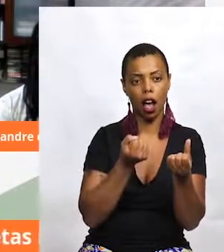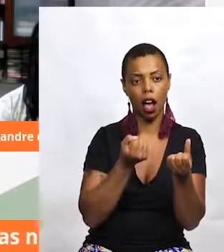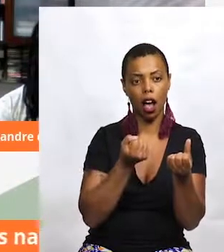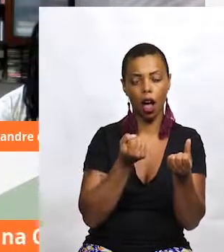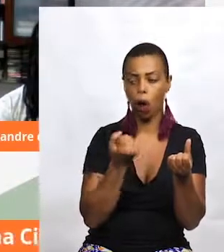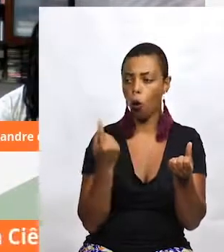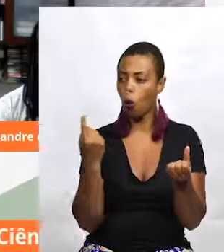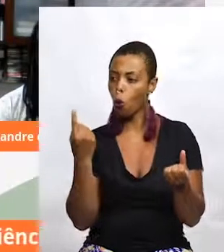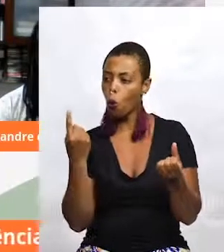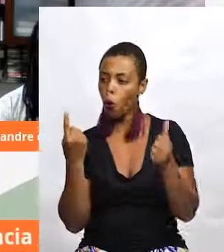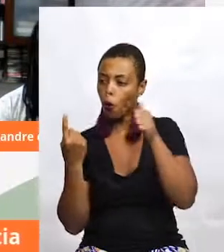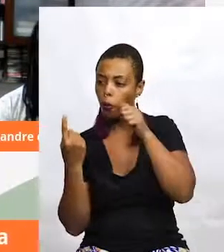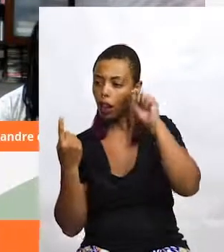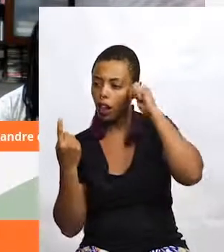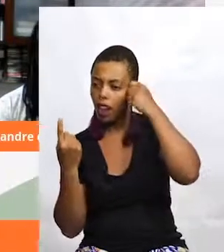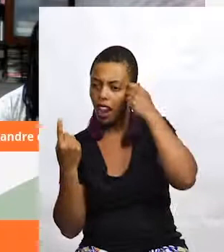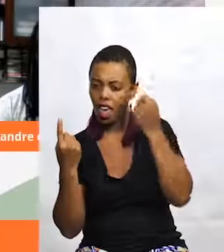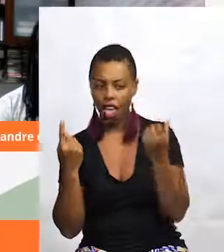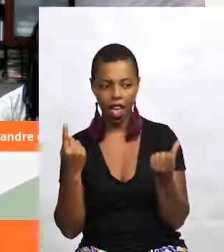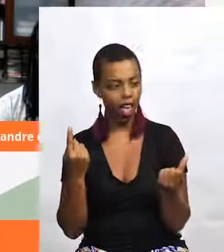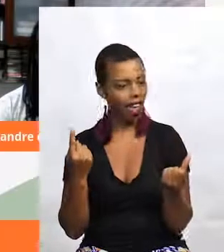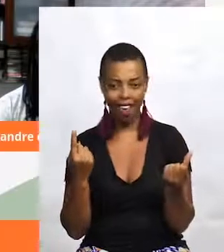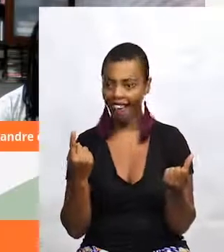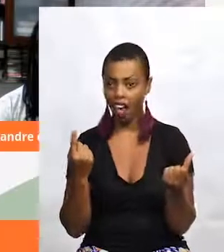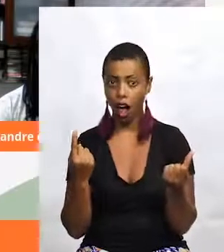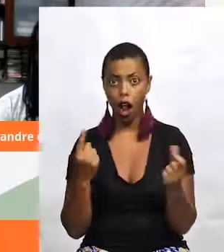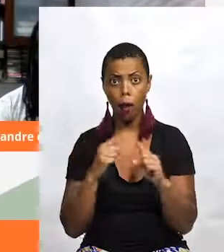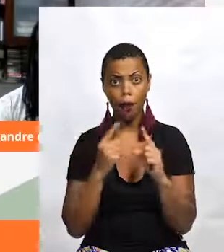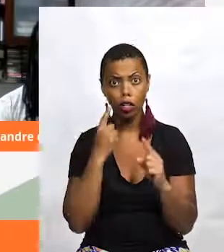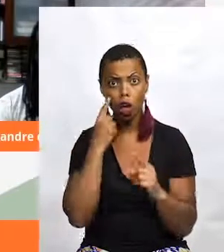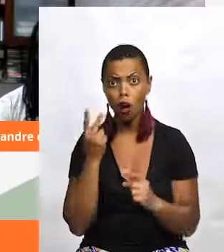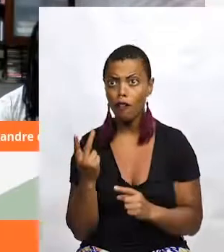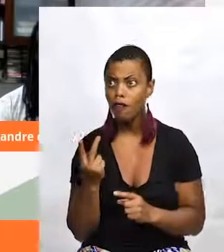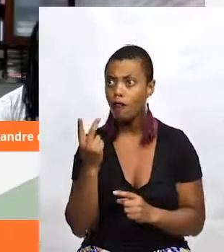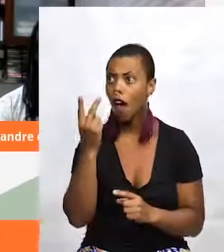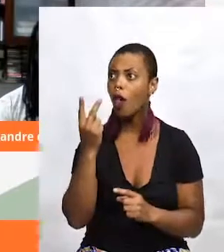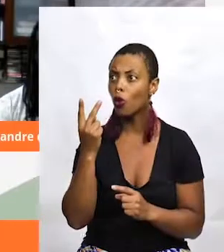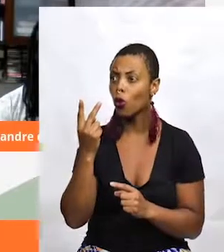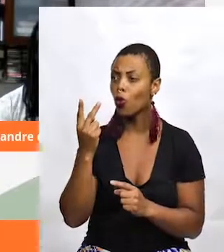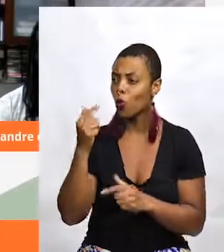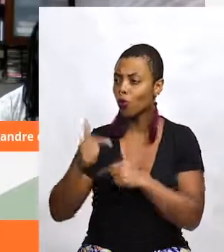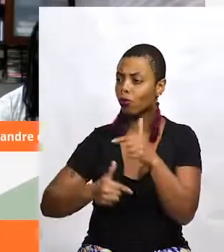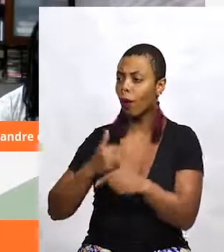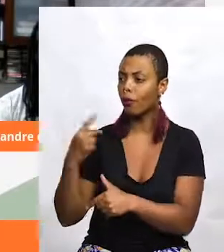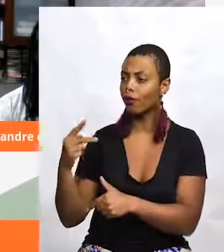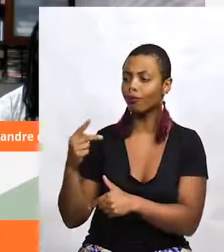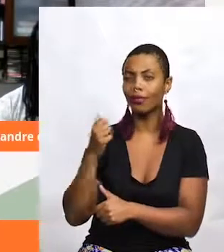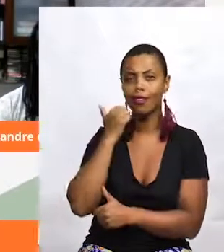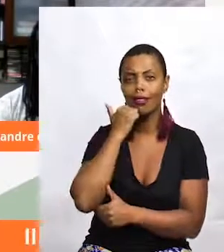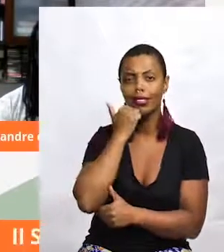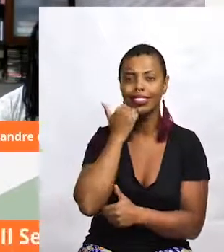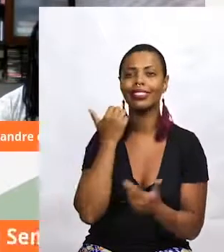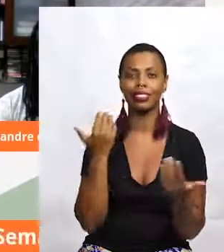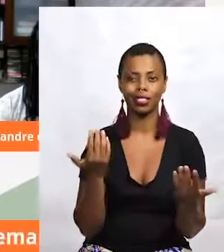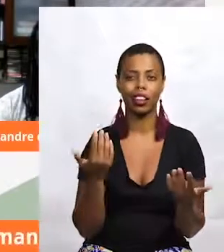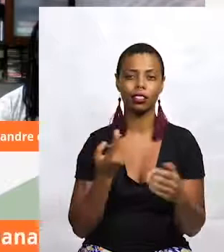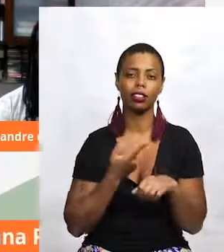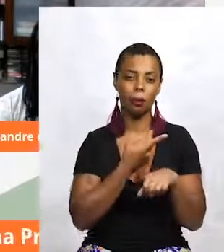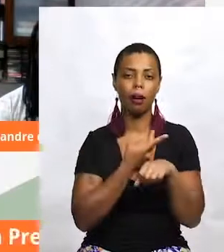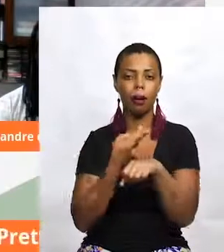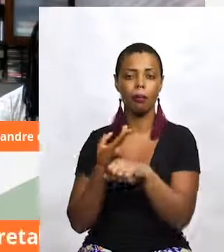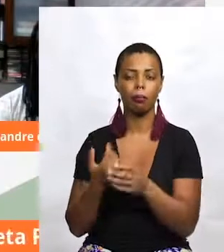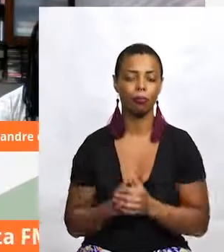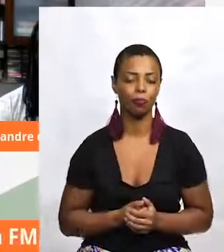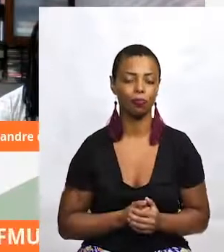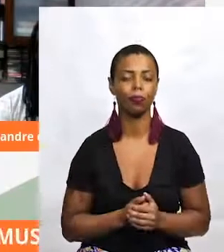ciência que aquela negra faz, que a Adriana faz, que a professora Sônia faz. Eu acho que esse é um grande impacto. O